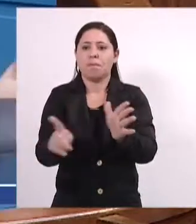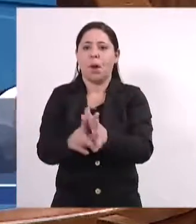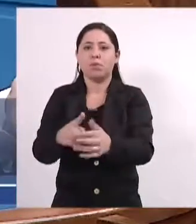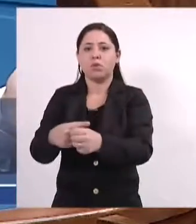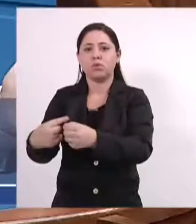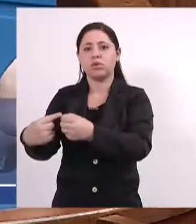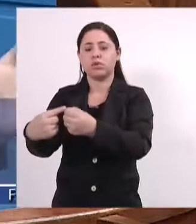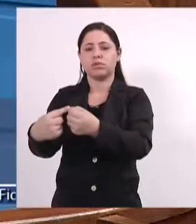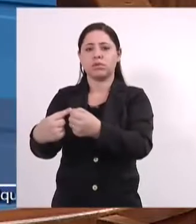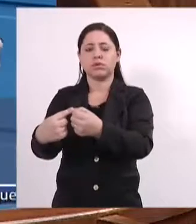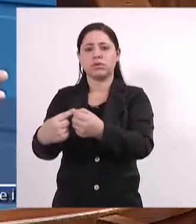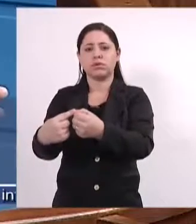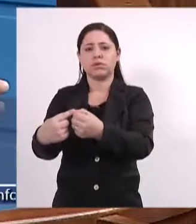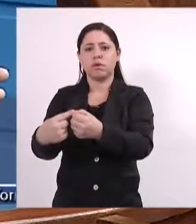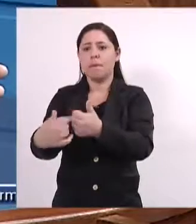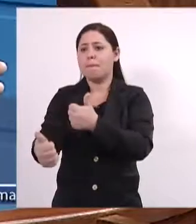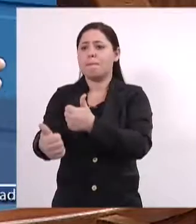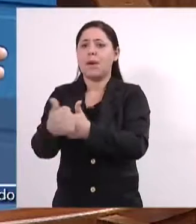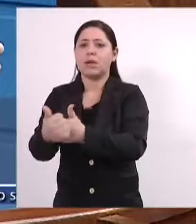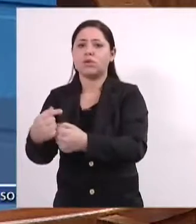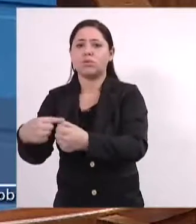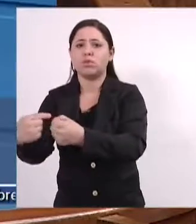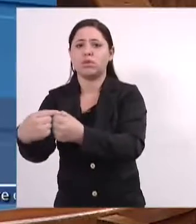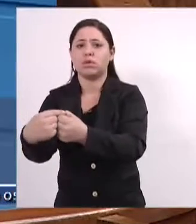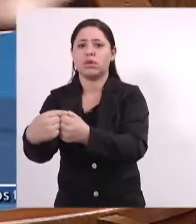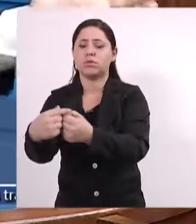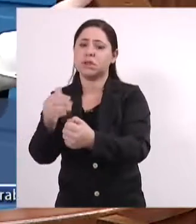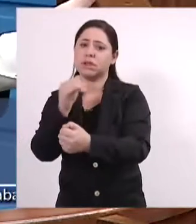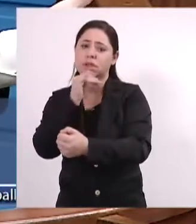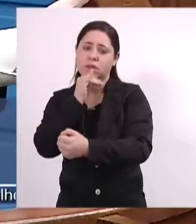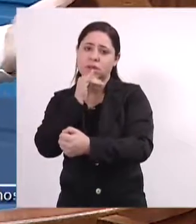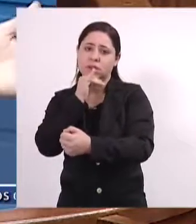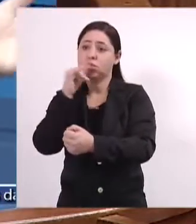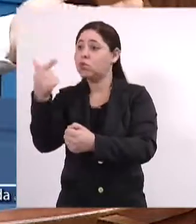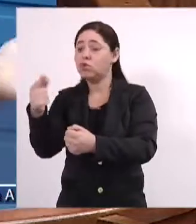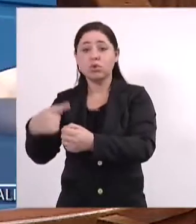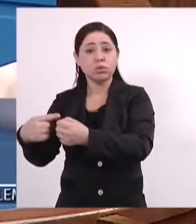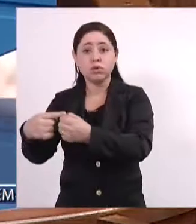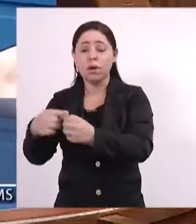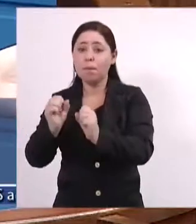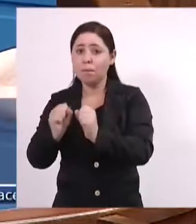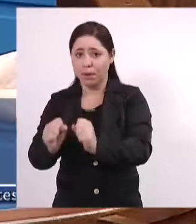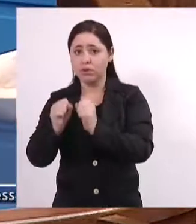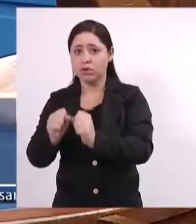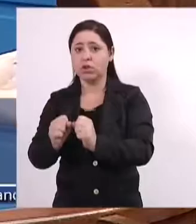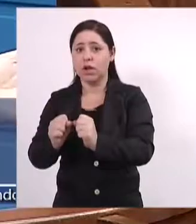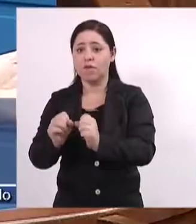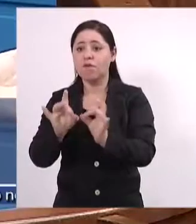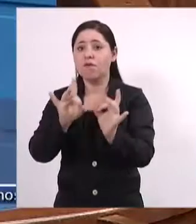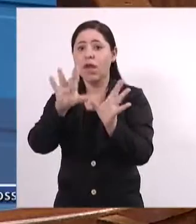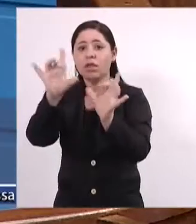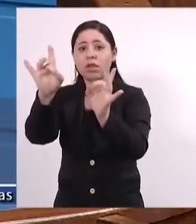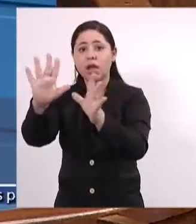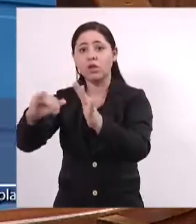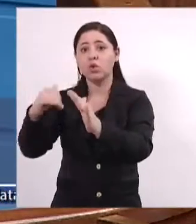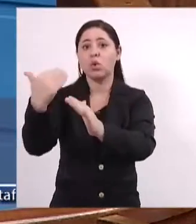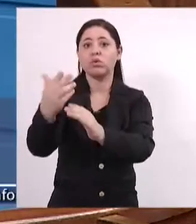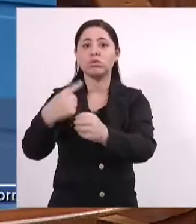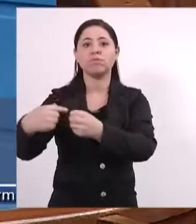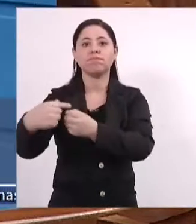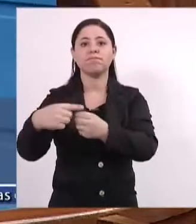município, mas o município é próximo, por exemplo, de outro município, ele poderia comercializar lá. Por